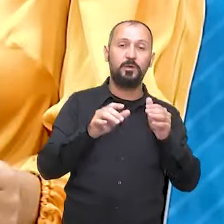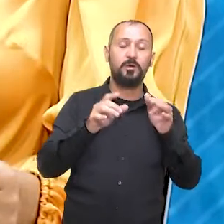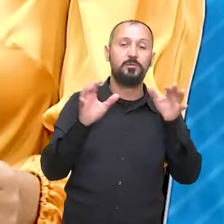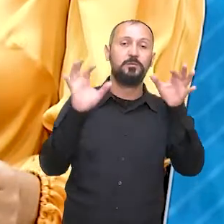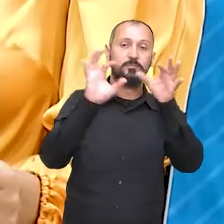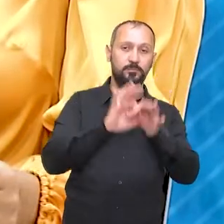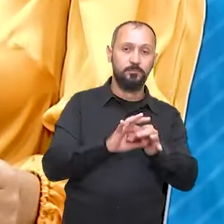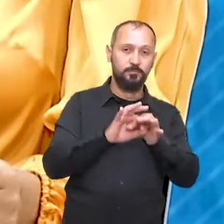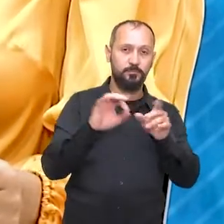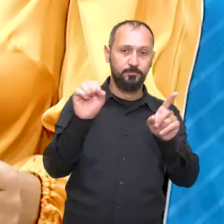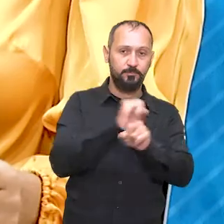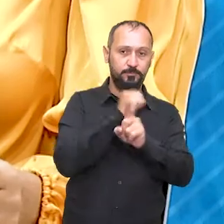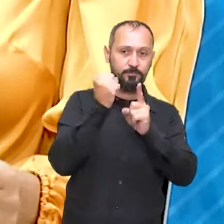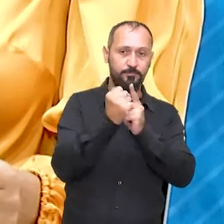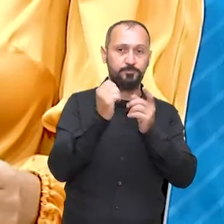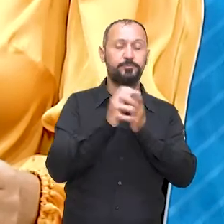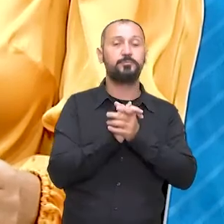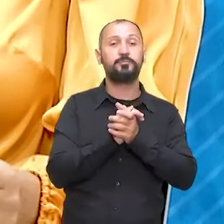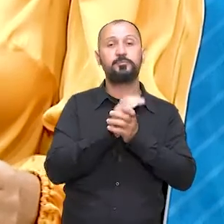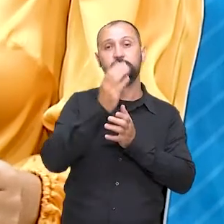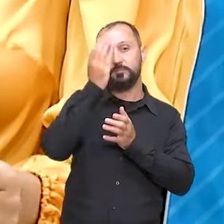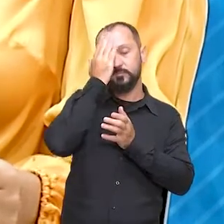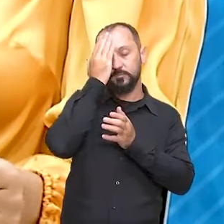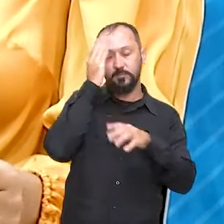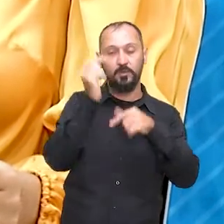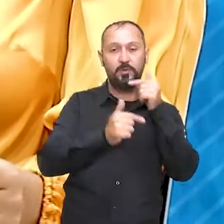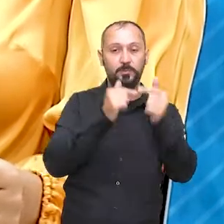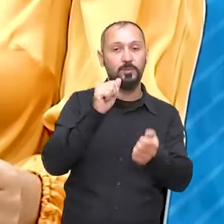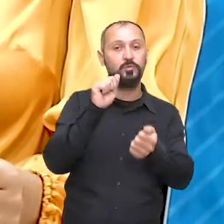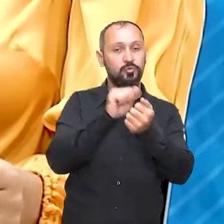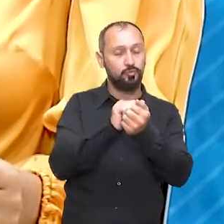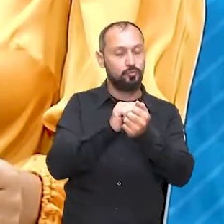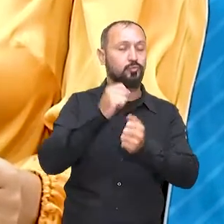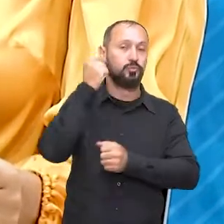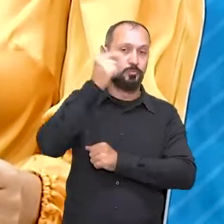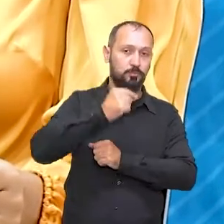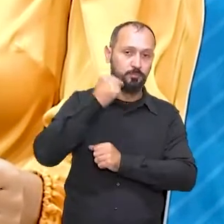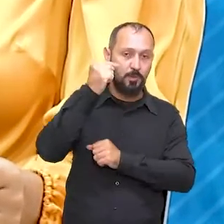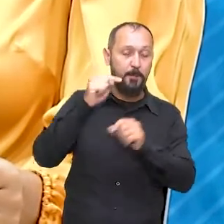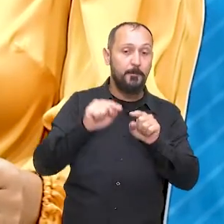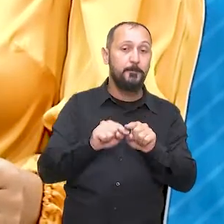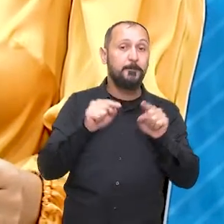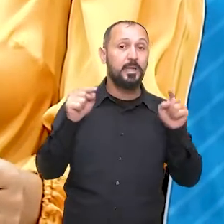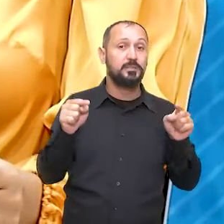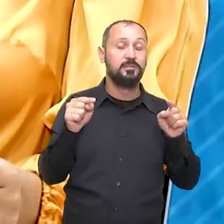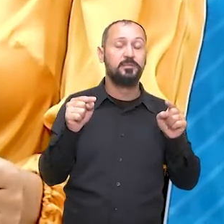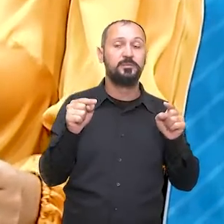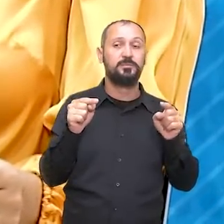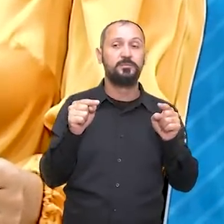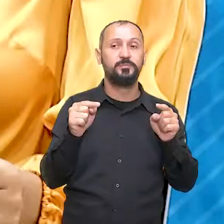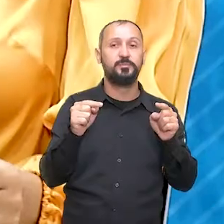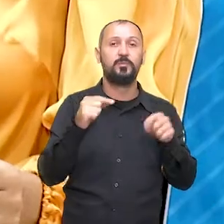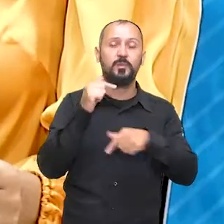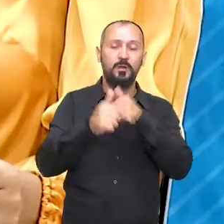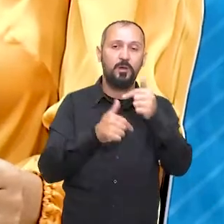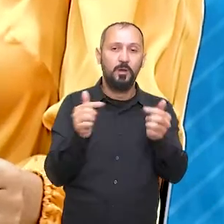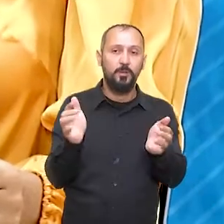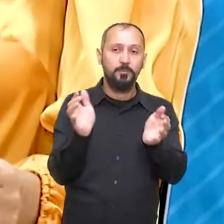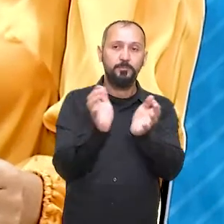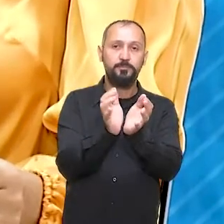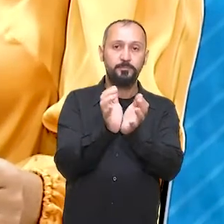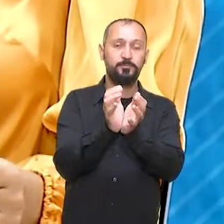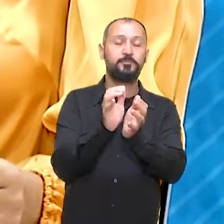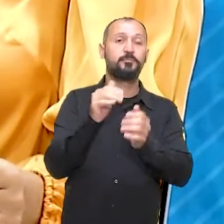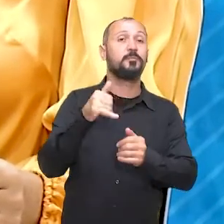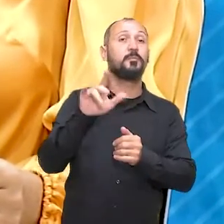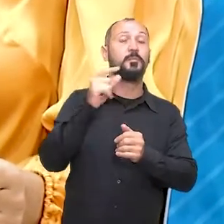comissões acaba sendo um elo com a sociedade também. É evidente que nós temos o trabalho com a advocacia, mas também o